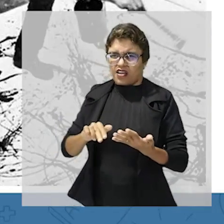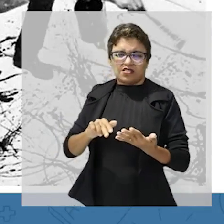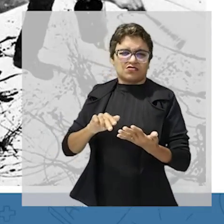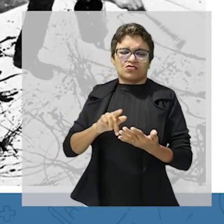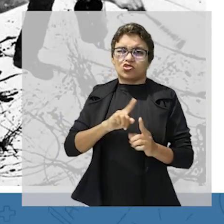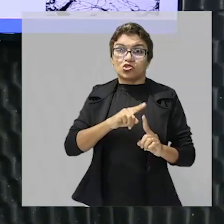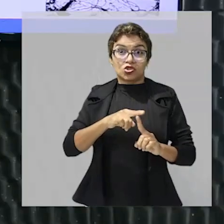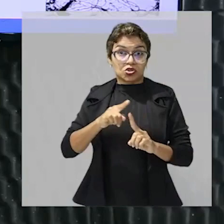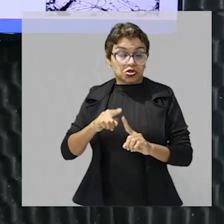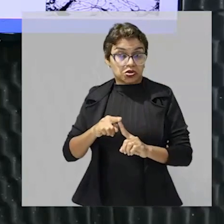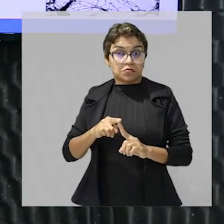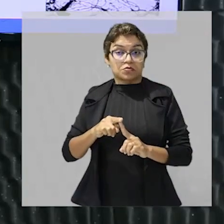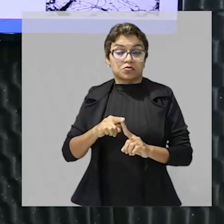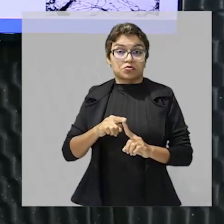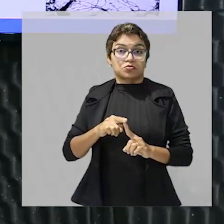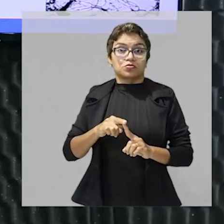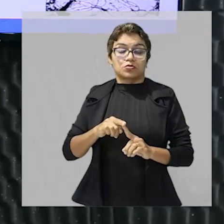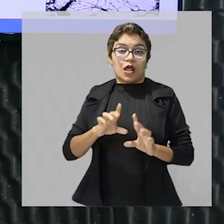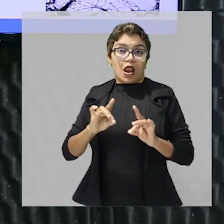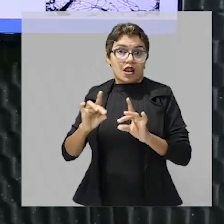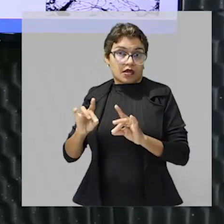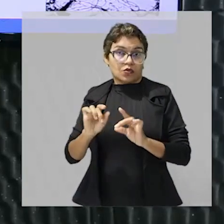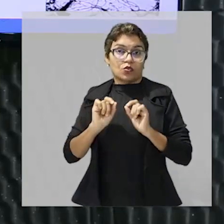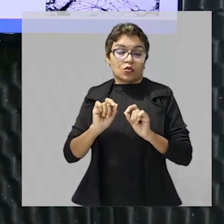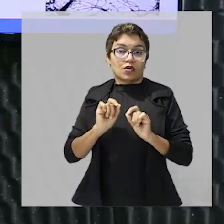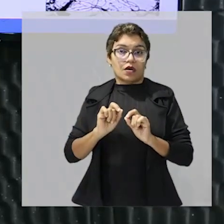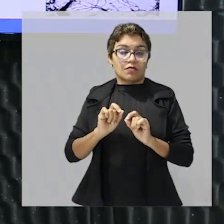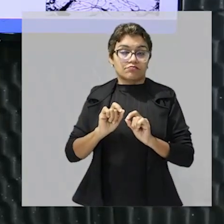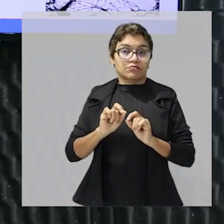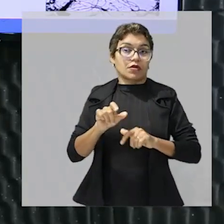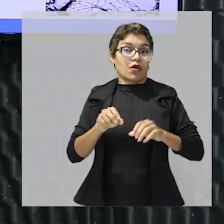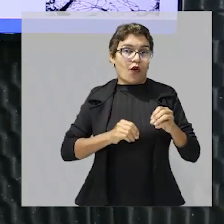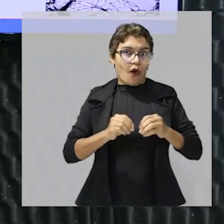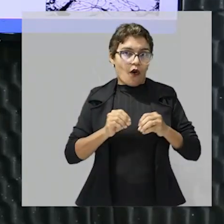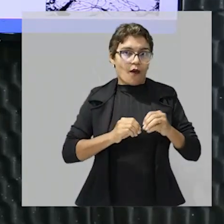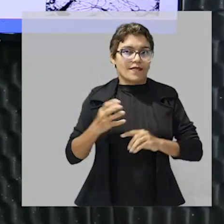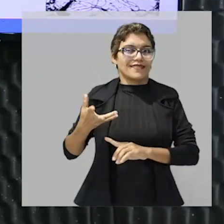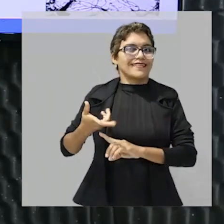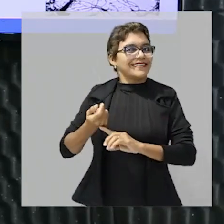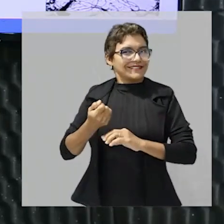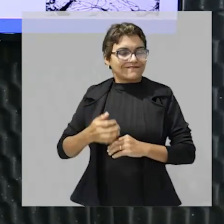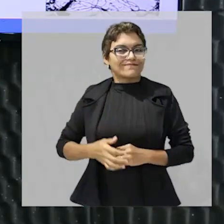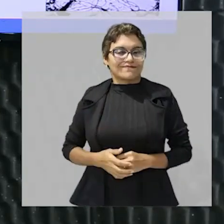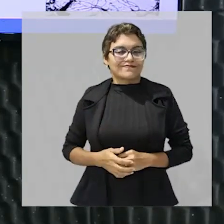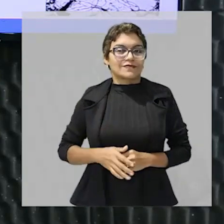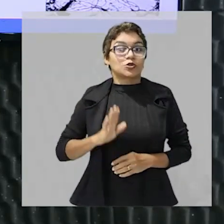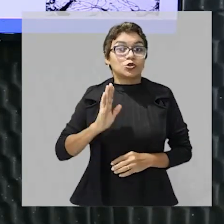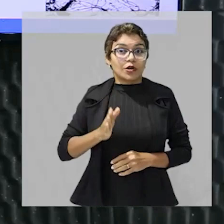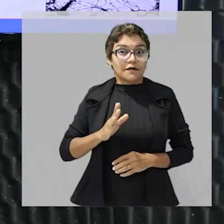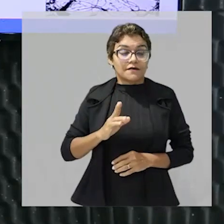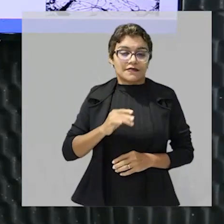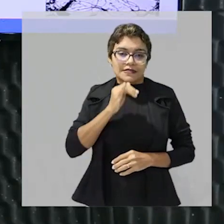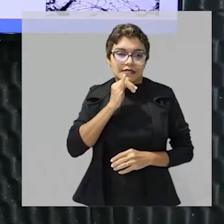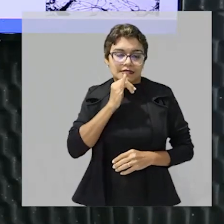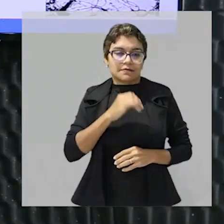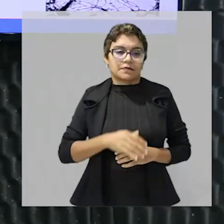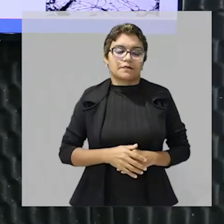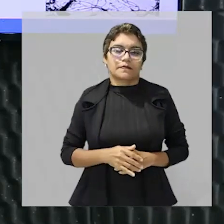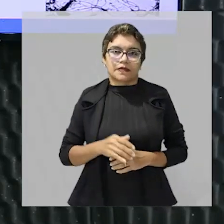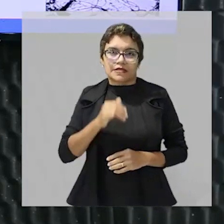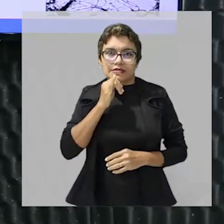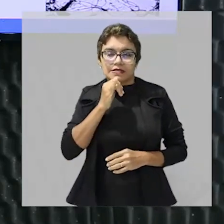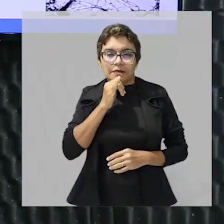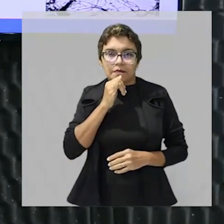ketchup, qualquer coisa que seja líquido em obra de arte. É interessante que eu mesmo já passei por isso. Você pega mostarda,